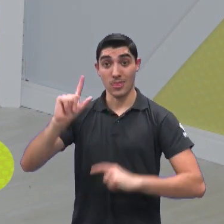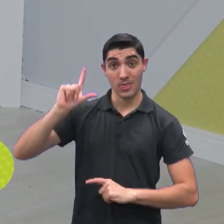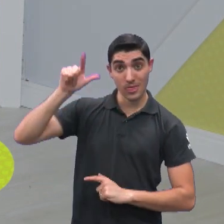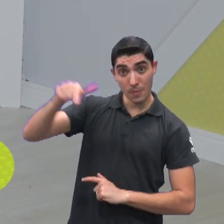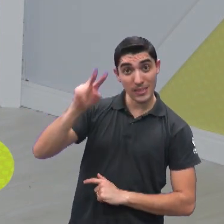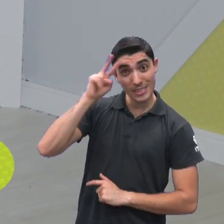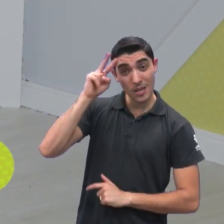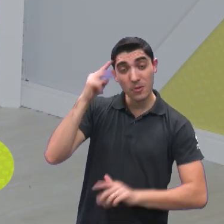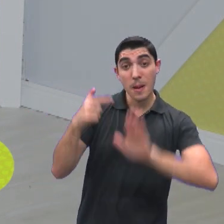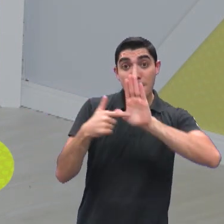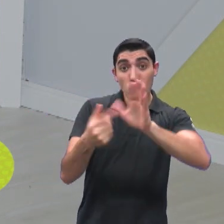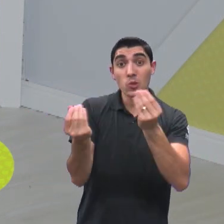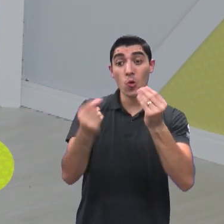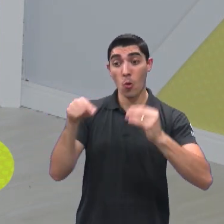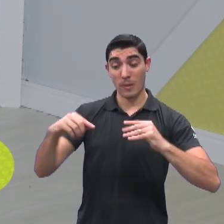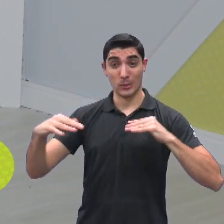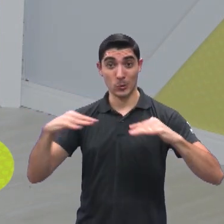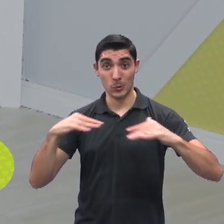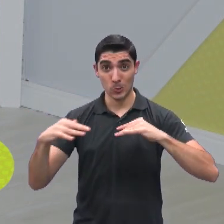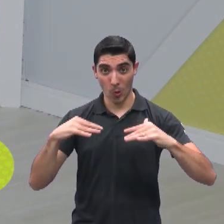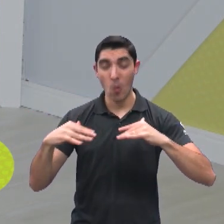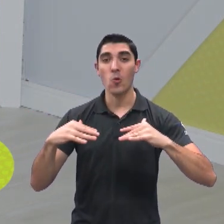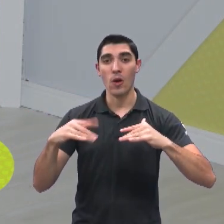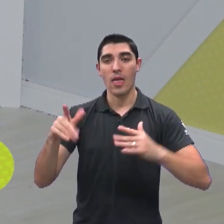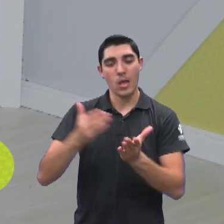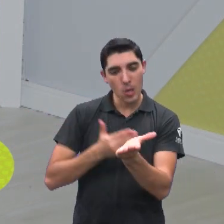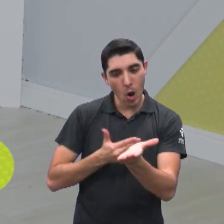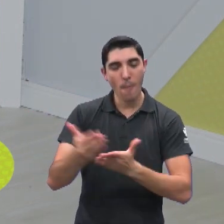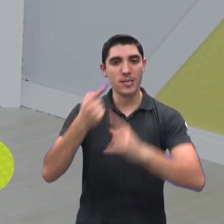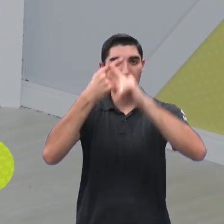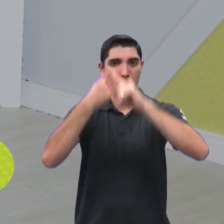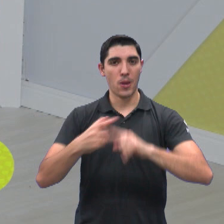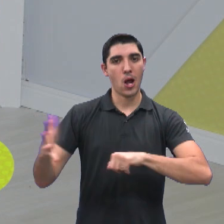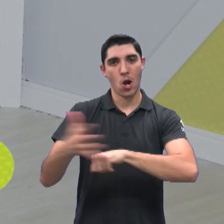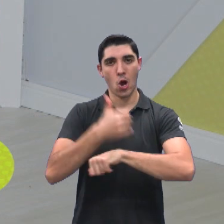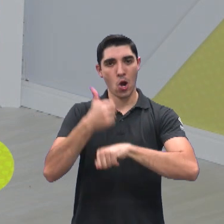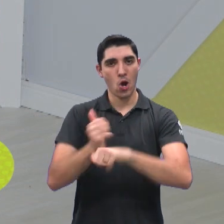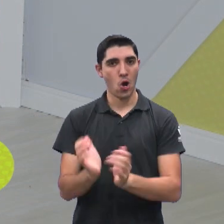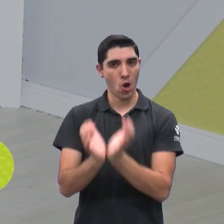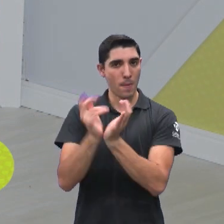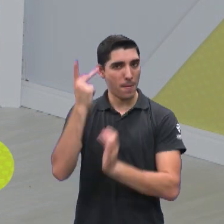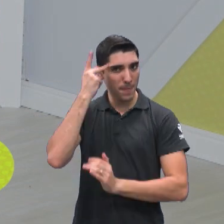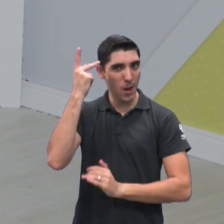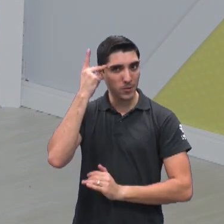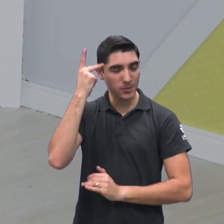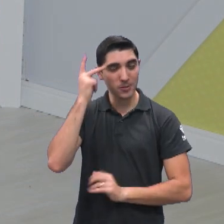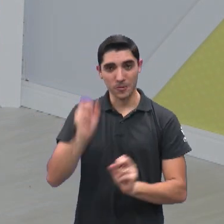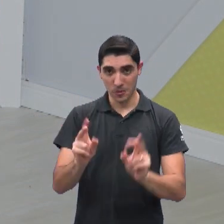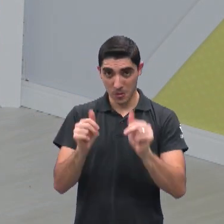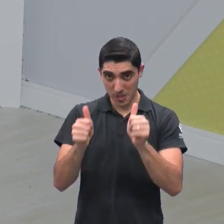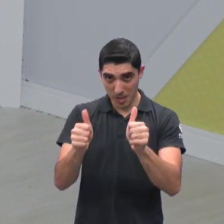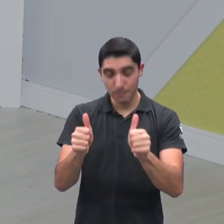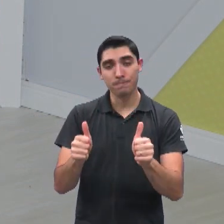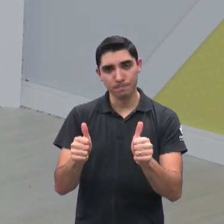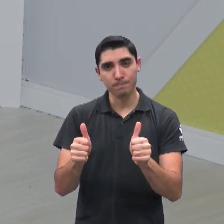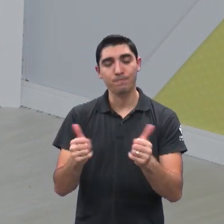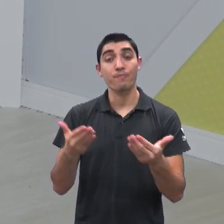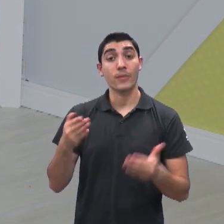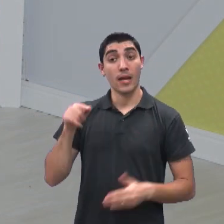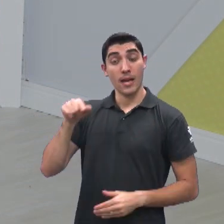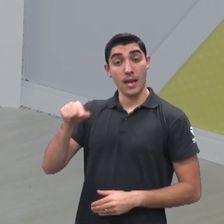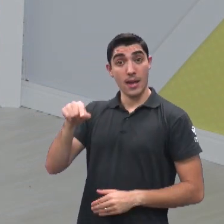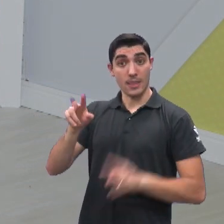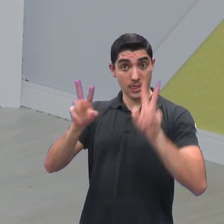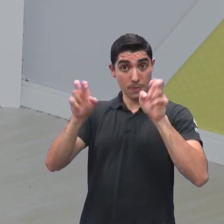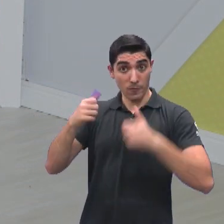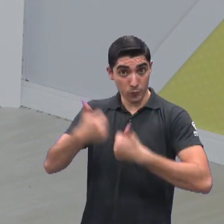você deste clássico e abertura da Copa Paulista para São José e também para o Taubaté, tá certo? Brunão, ainda no assunto futebol,